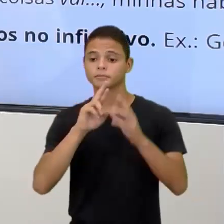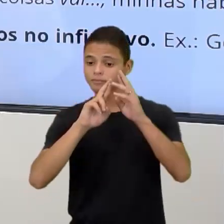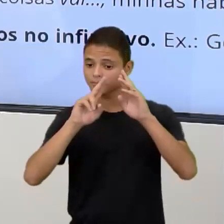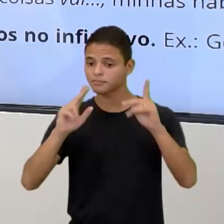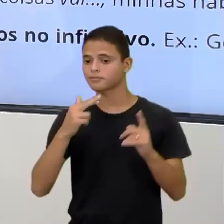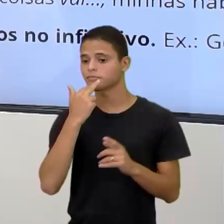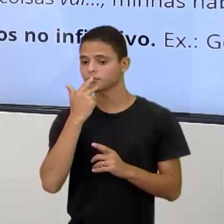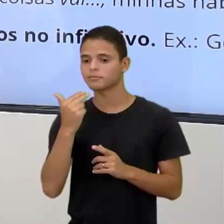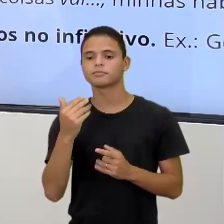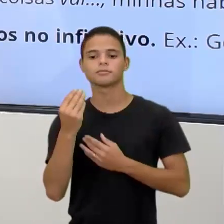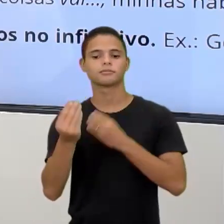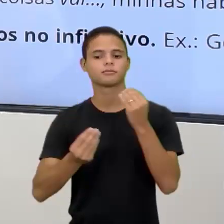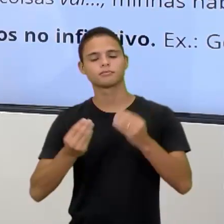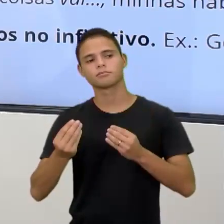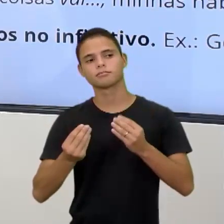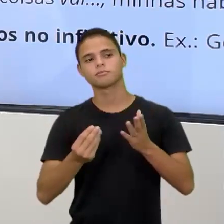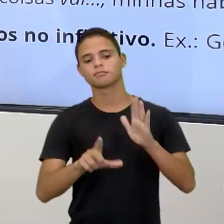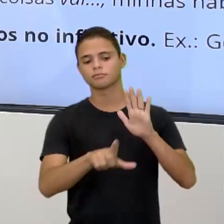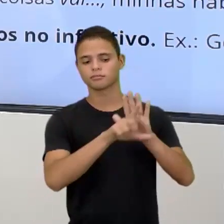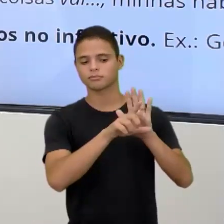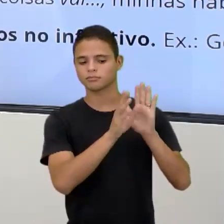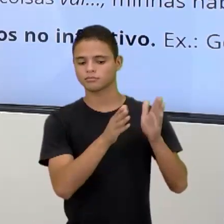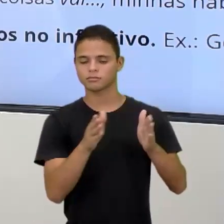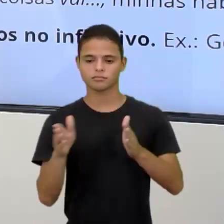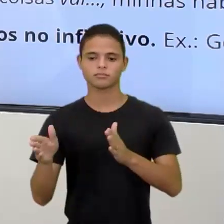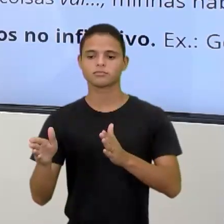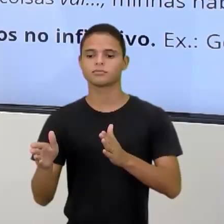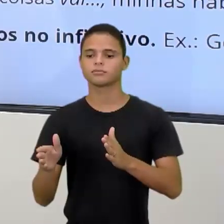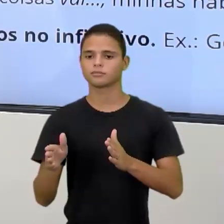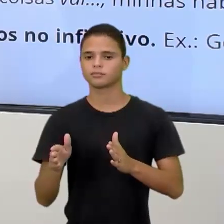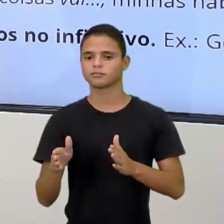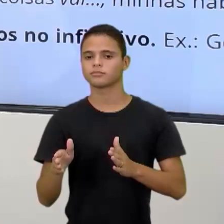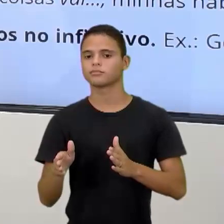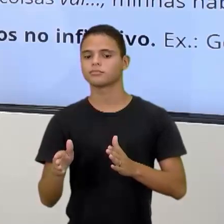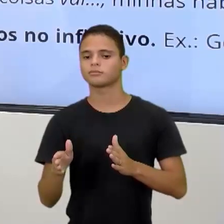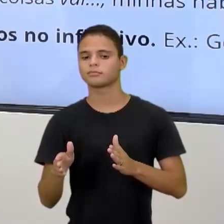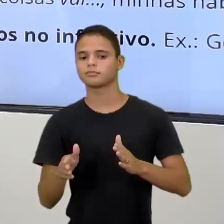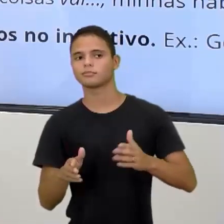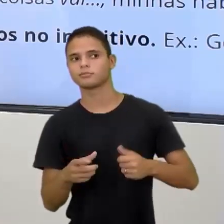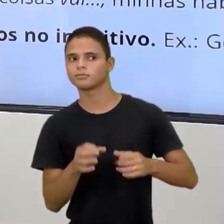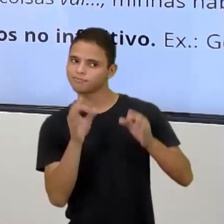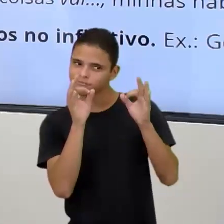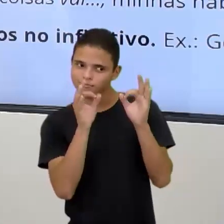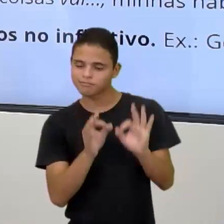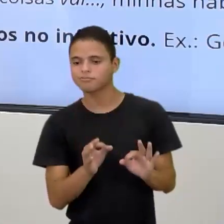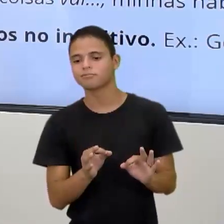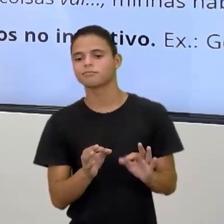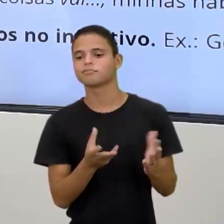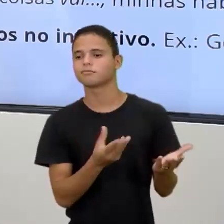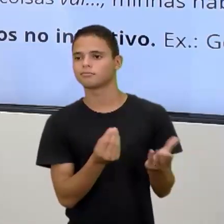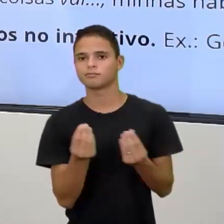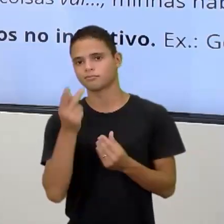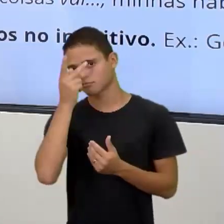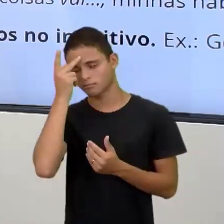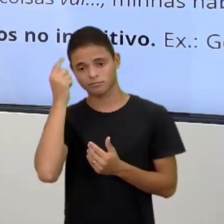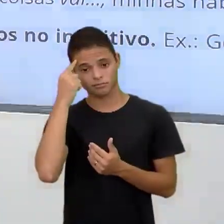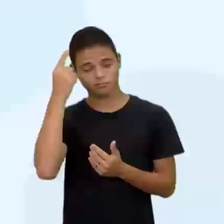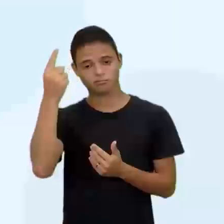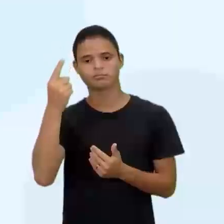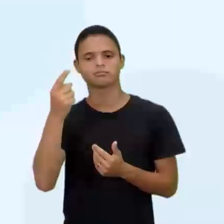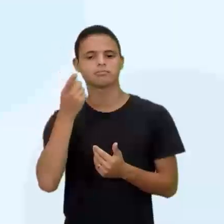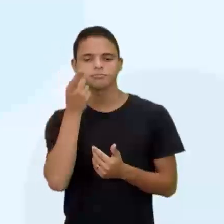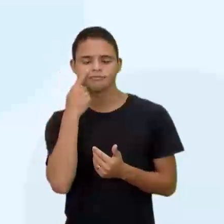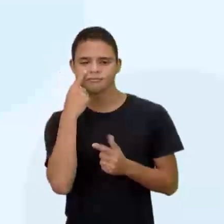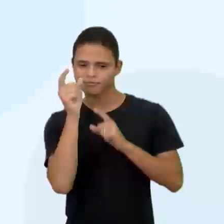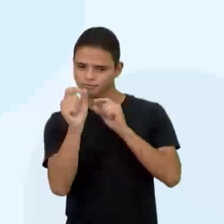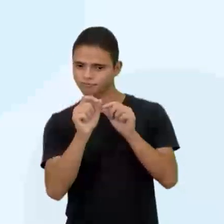linguísticas em contraposição à norma padrão, que acaba sendo aquela que se considera certa, né, por muitos aí. Vamos ver então o que o texto